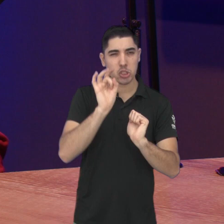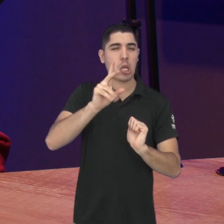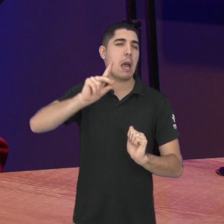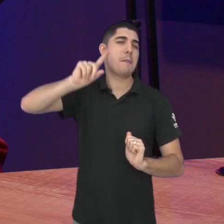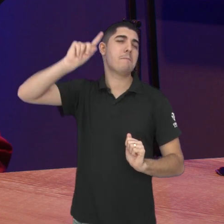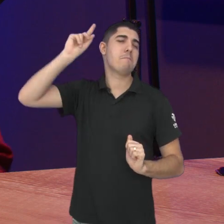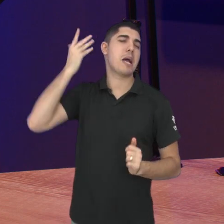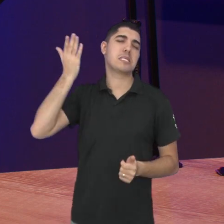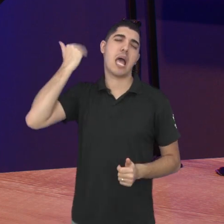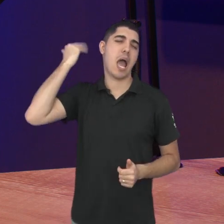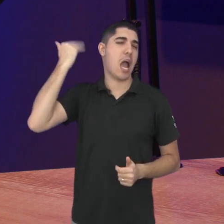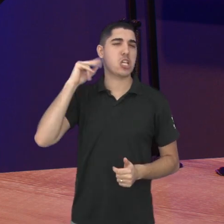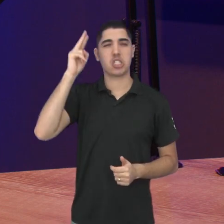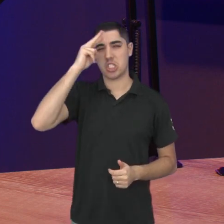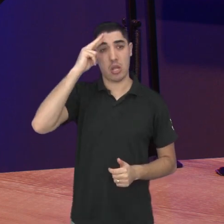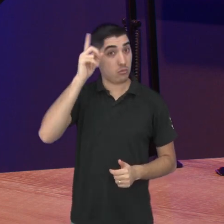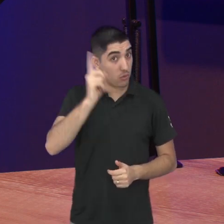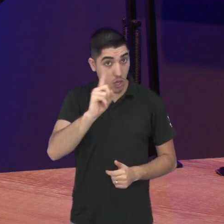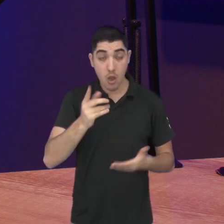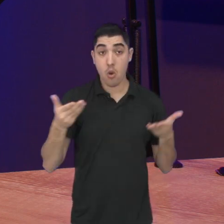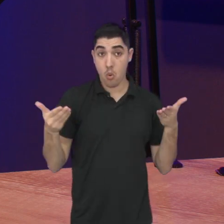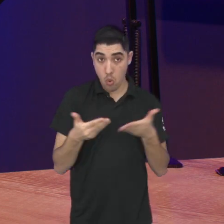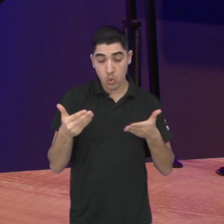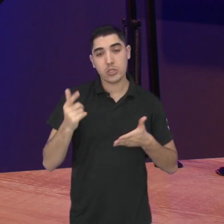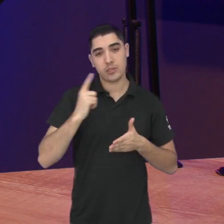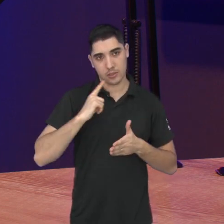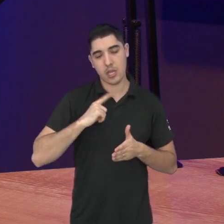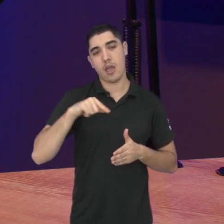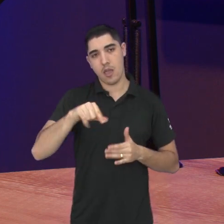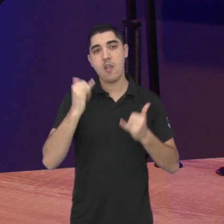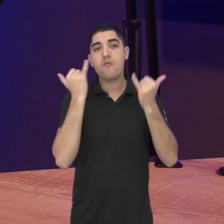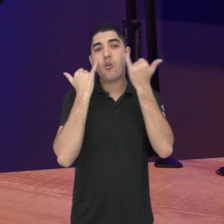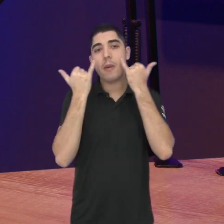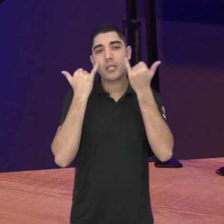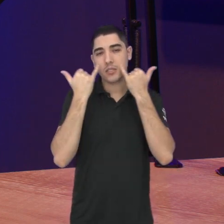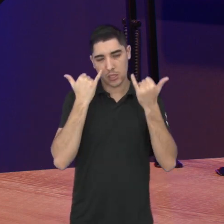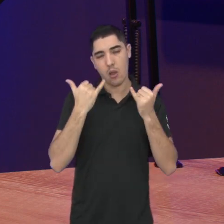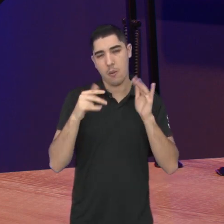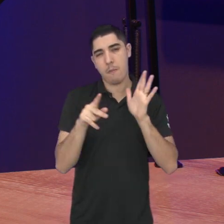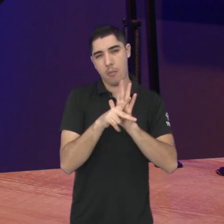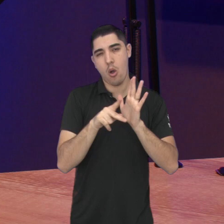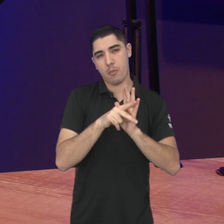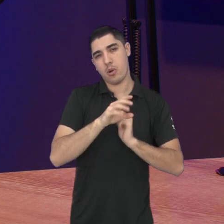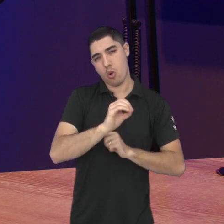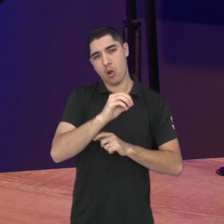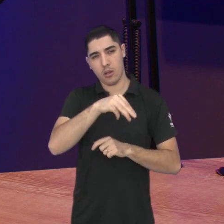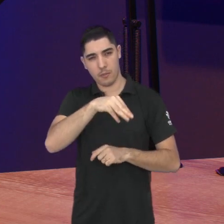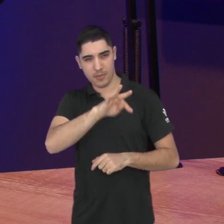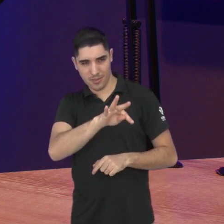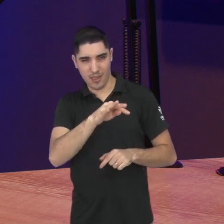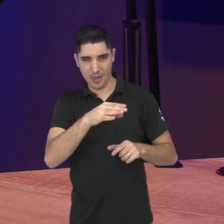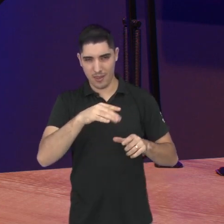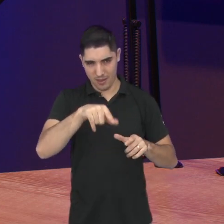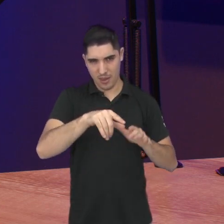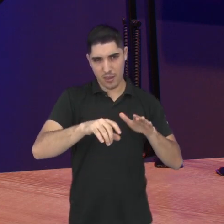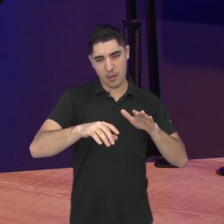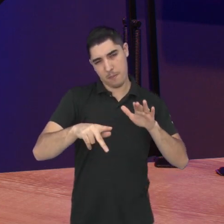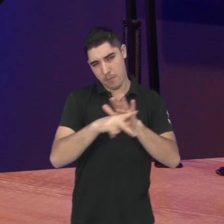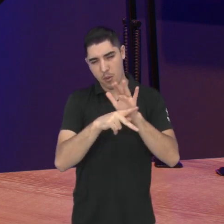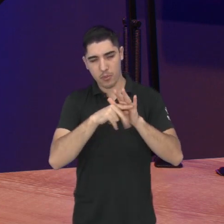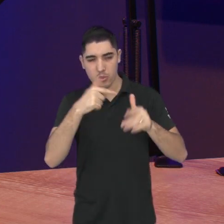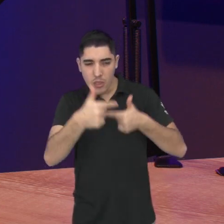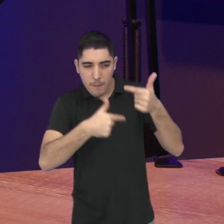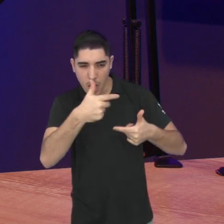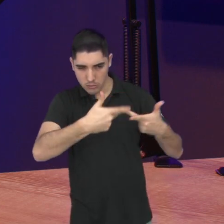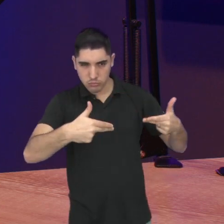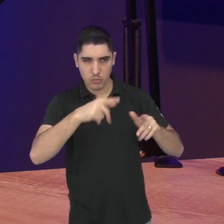Então, hoje, aproximadamente, né, de acordo também com dados da Organização Internacional do Trabalho, existem cerca de 50 milhões